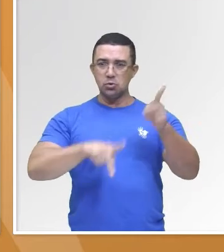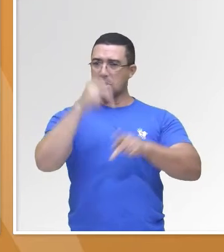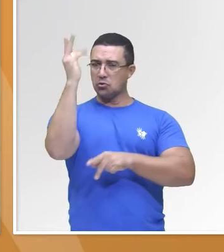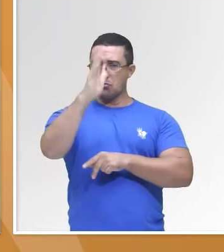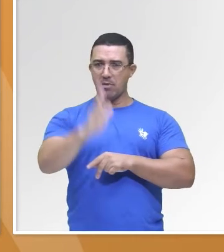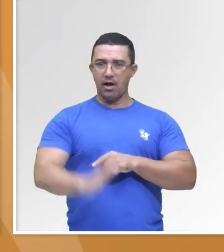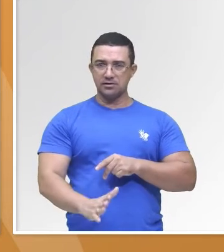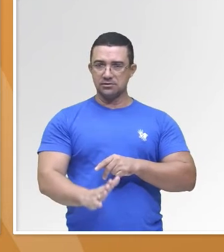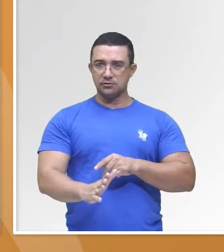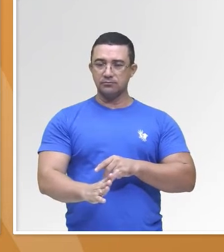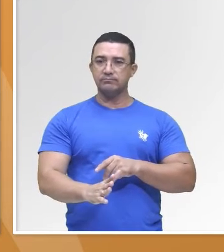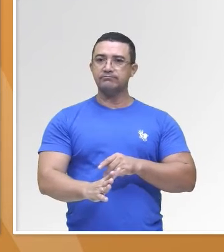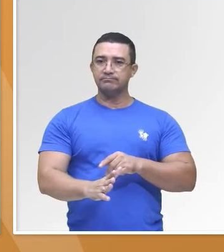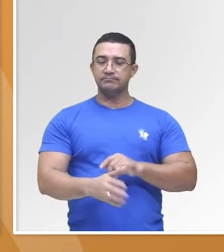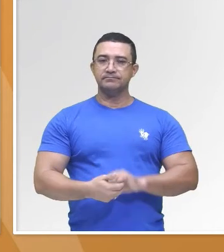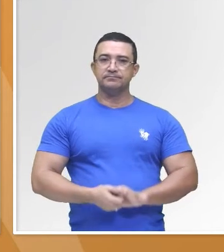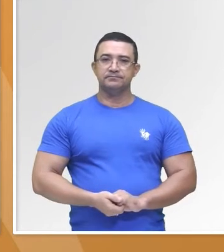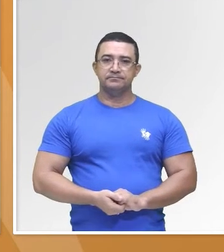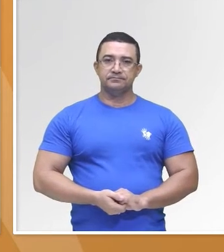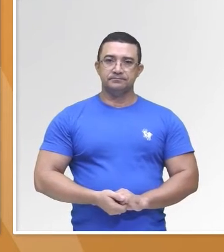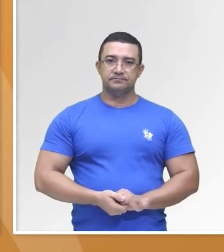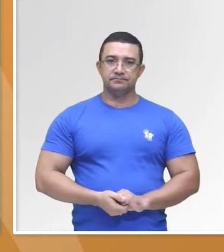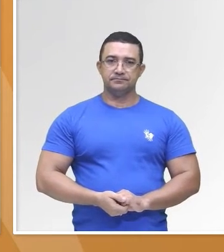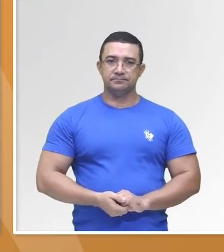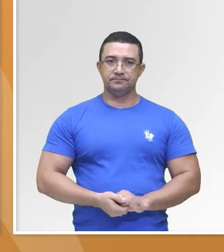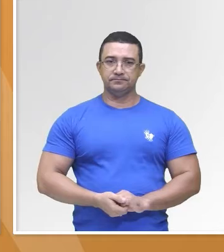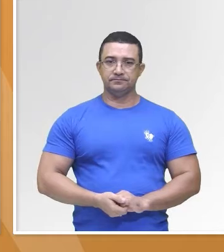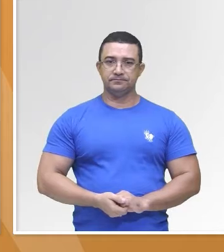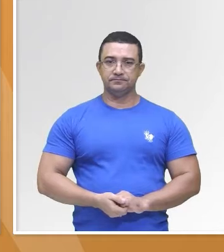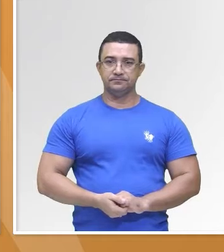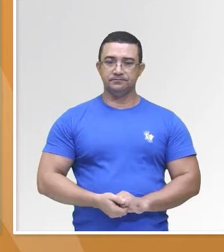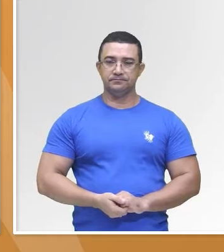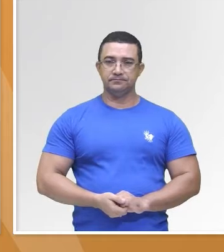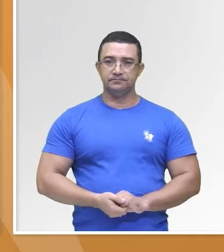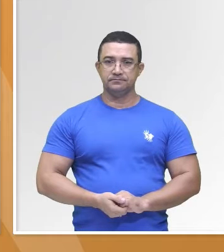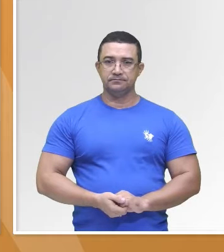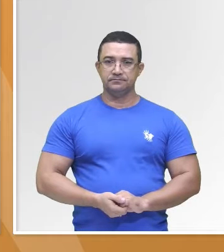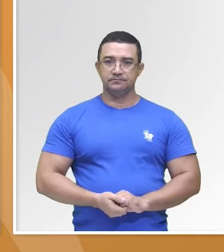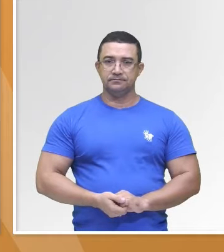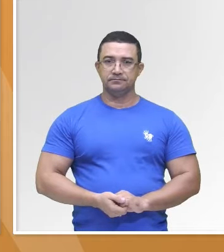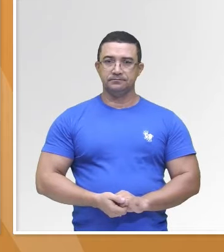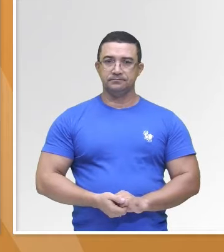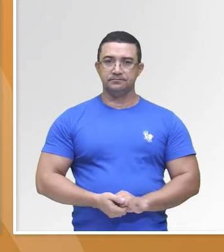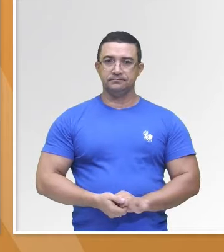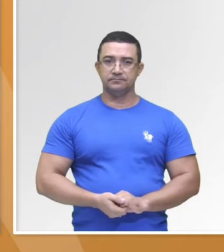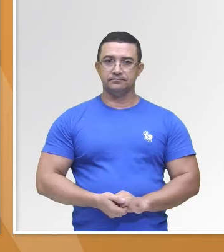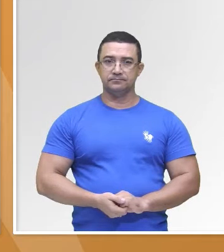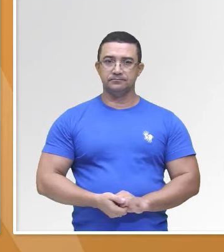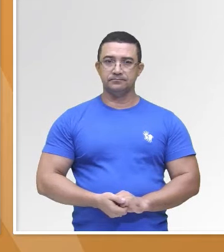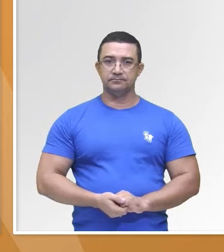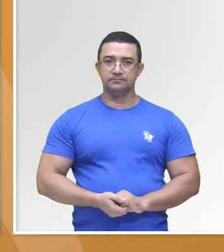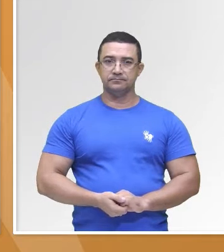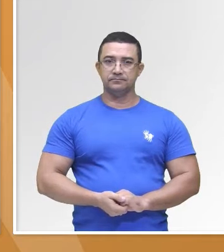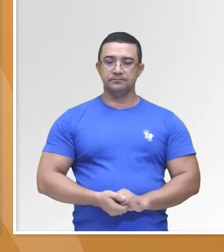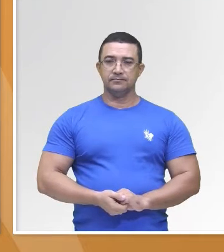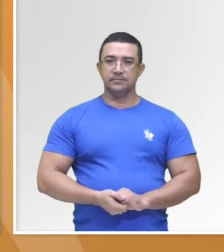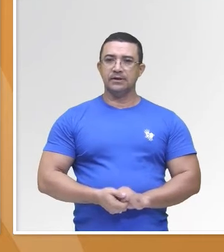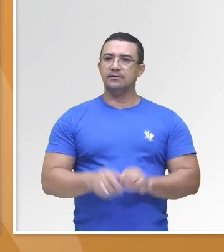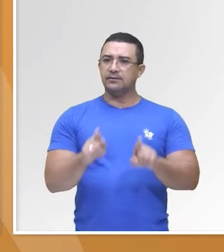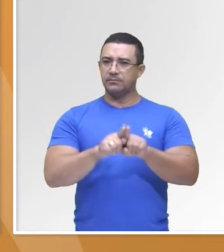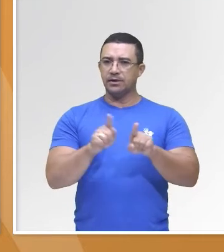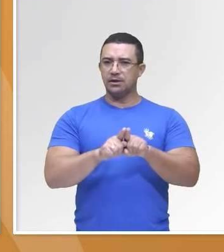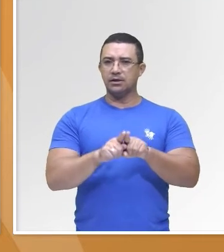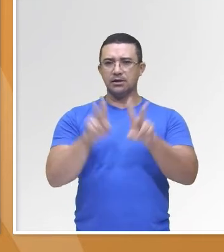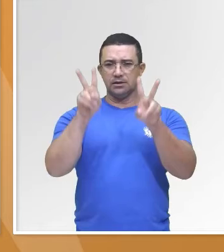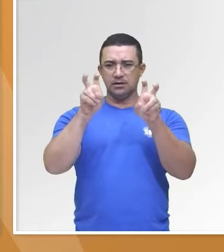Sudeste e para o Nordeste em questões populacionais, certo? Ainda sobre questões